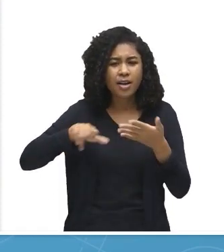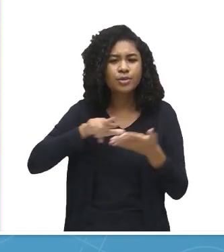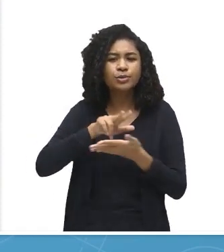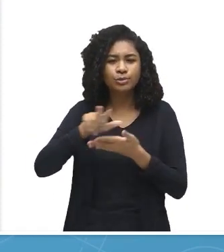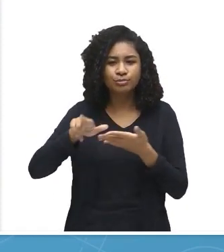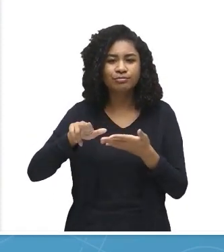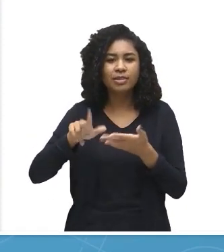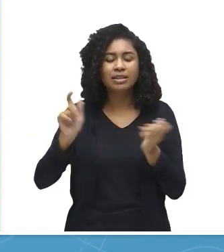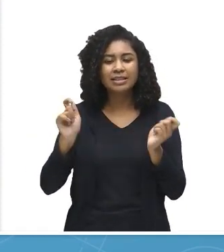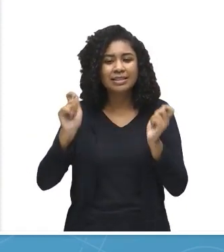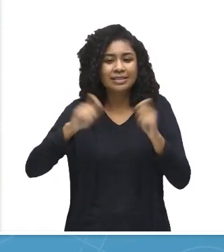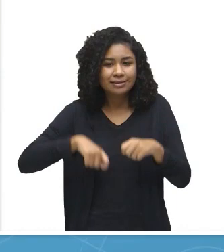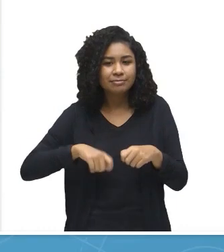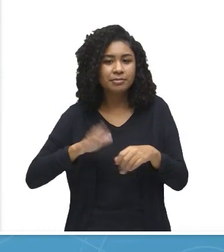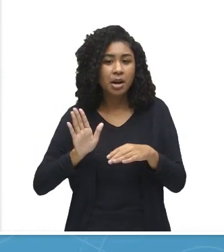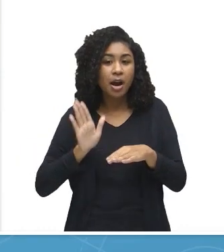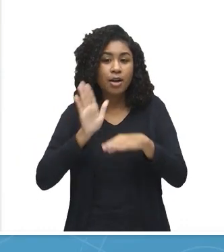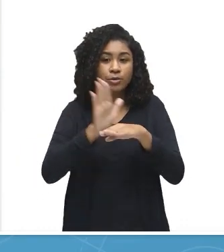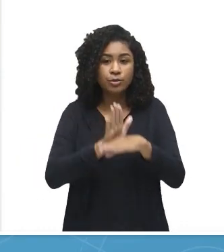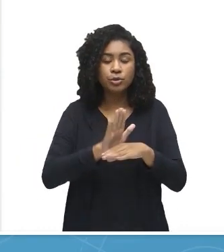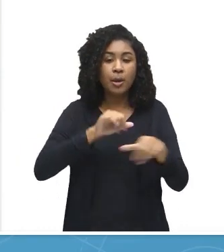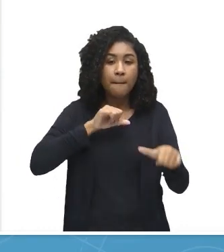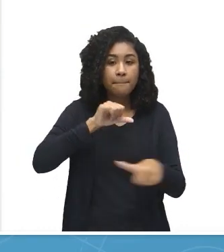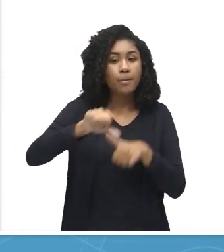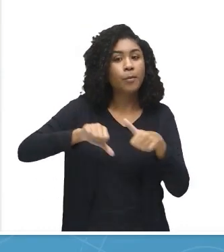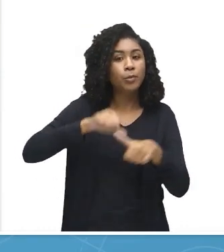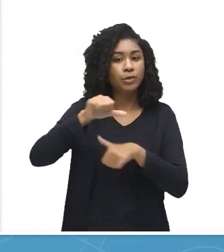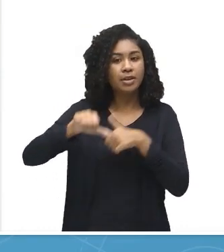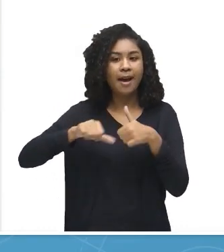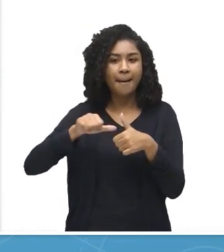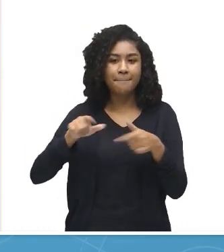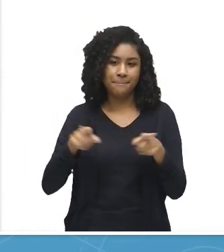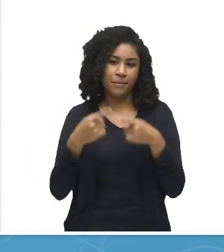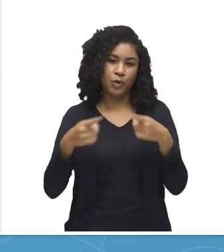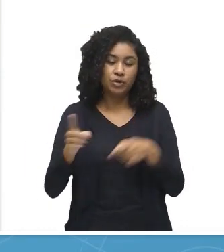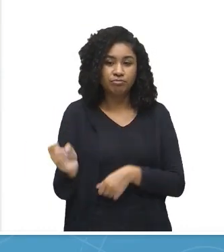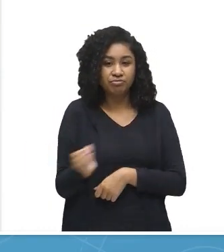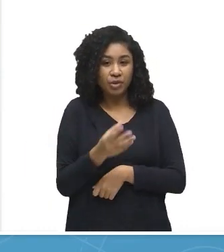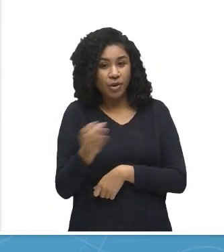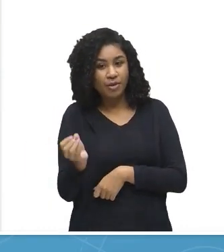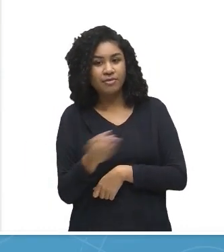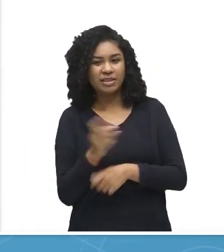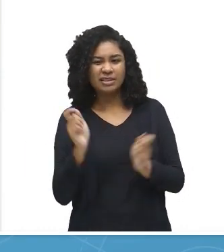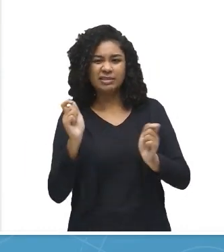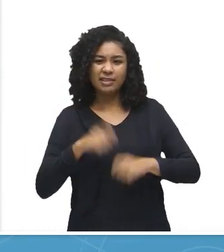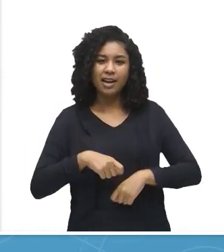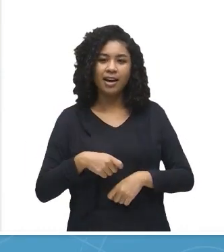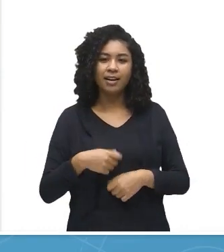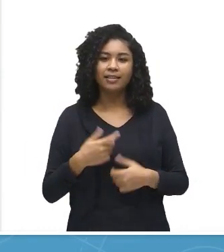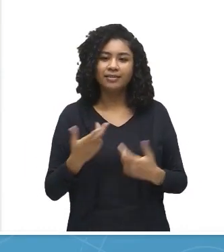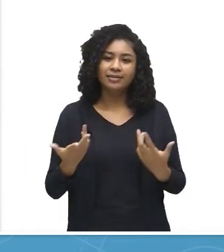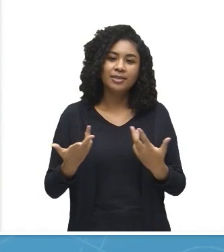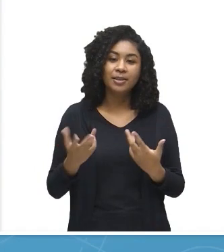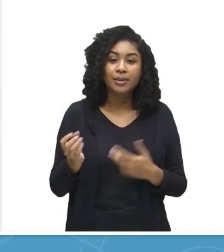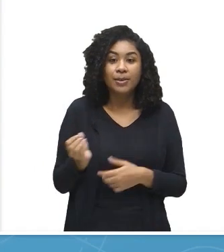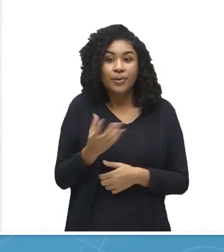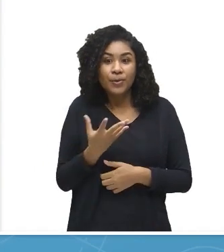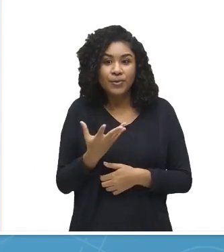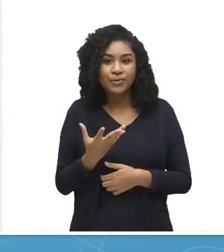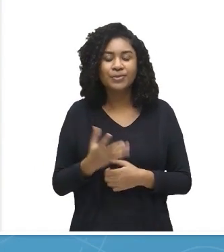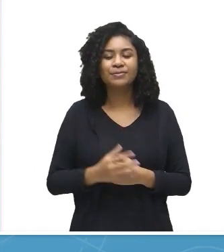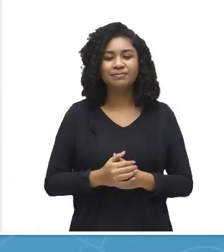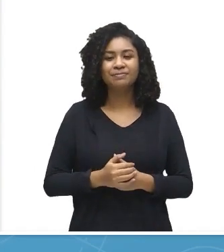eles fazem diferença na hora da composição. Então, torna, né, o som um pouco mais moderno, digamos